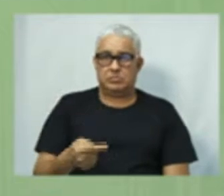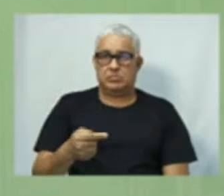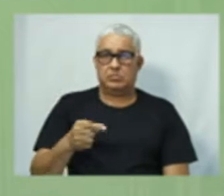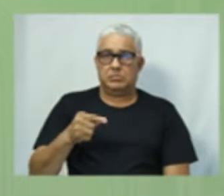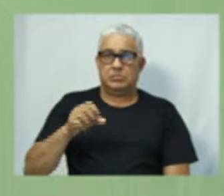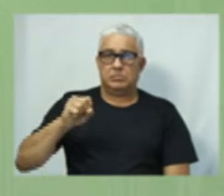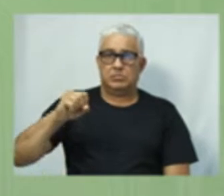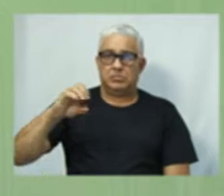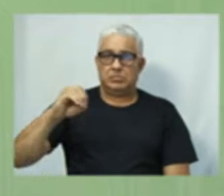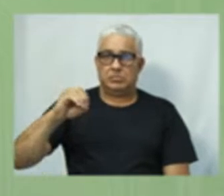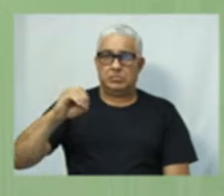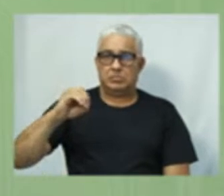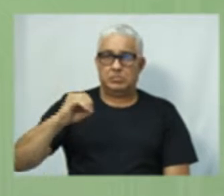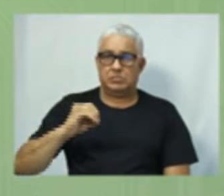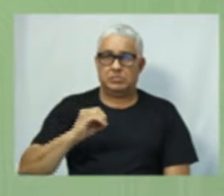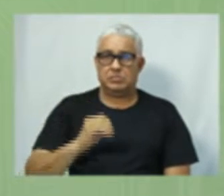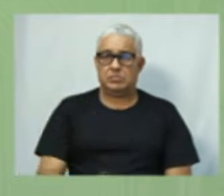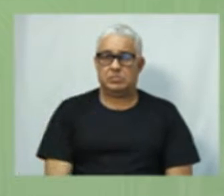3.682,80.